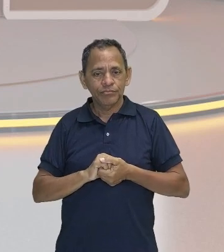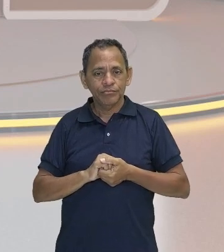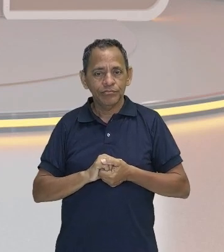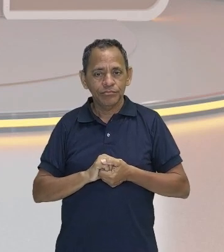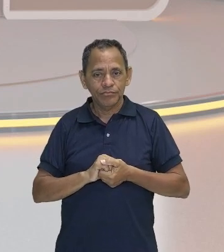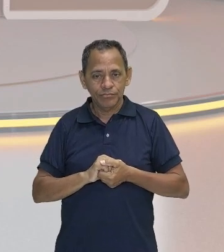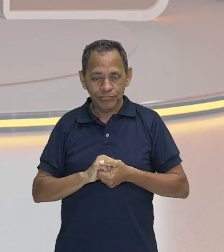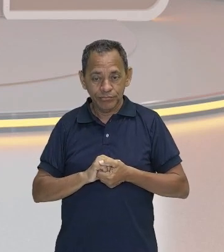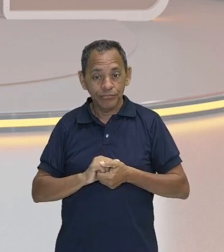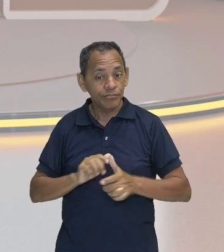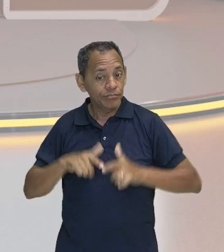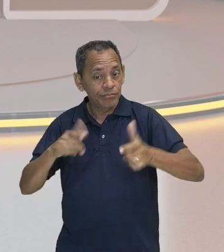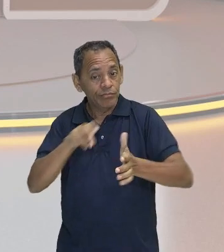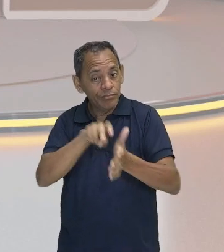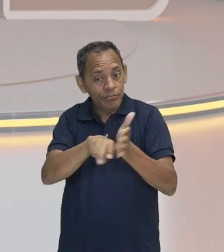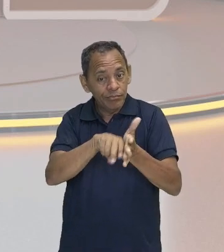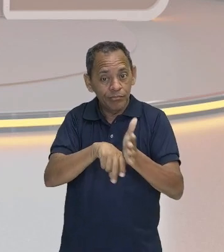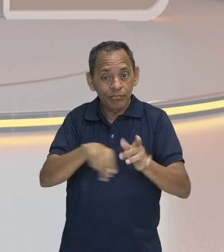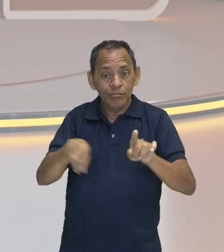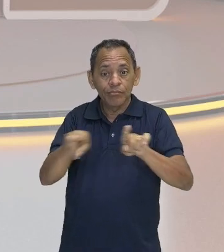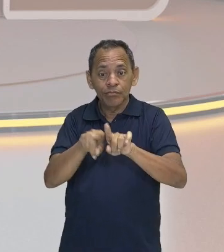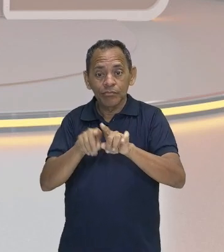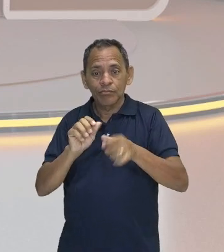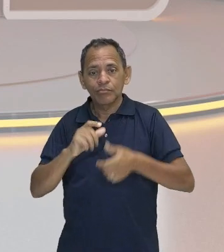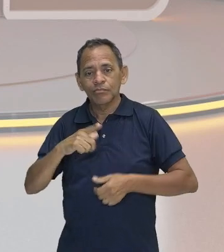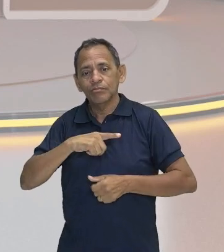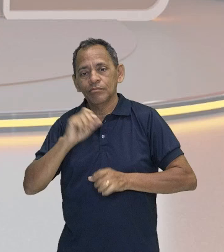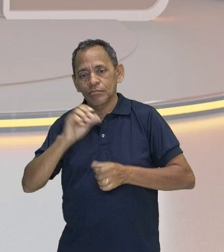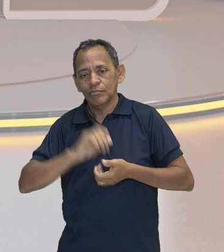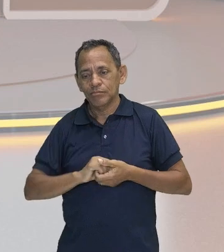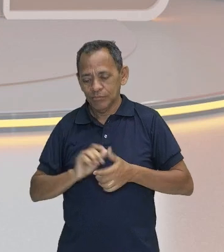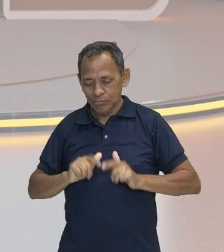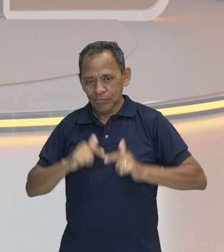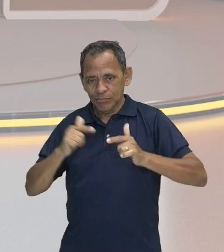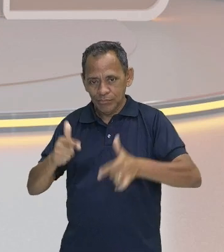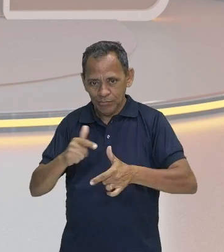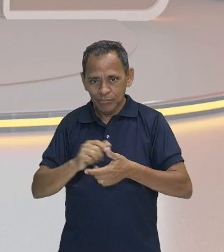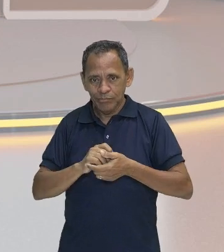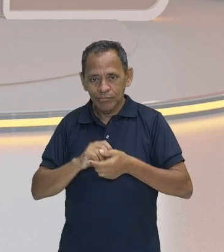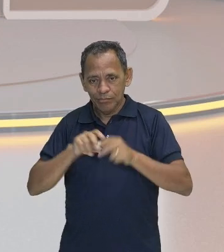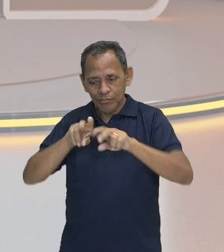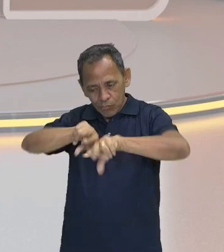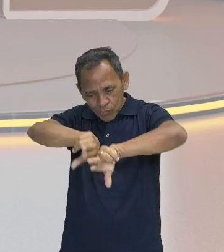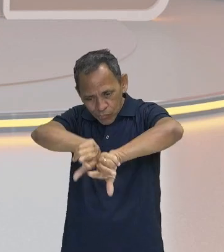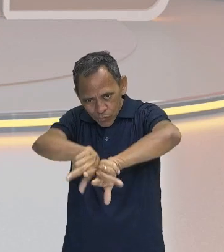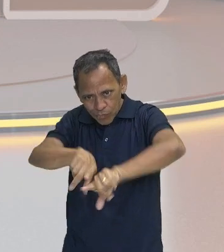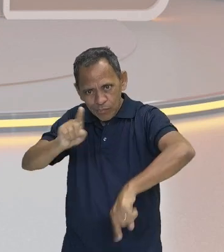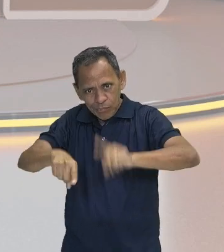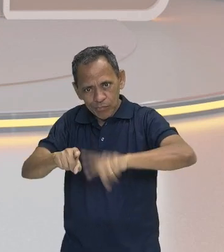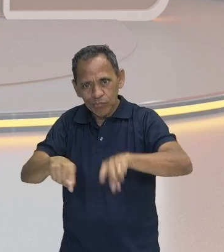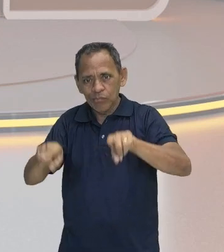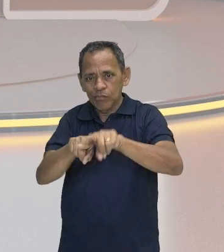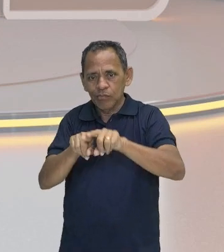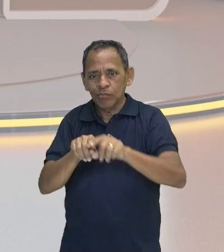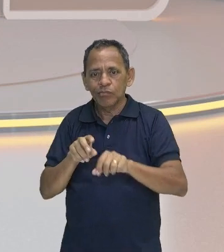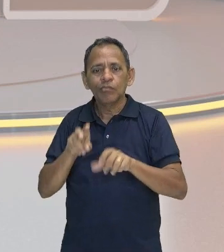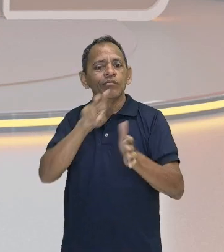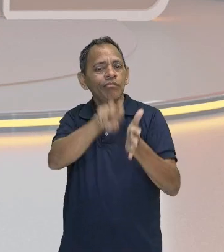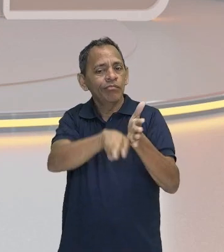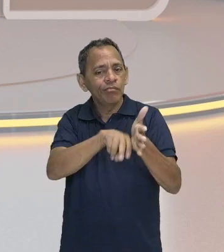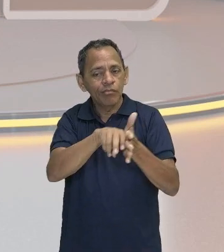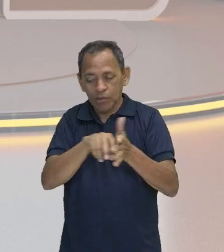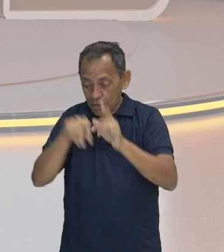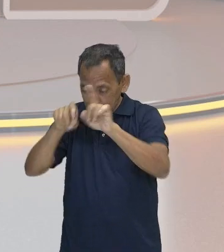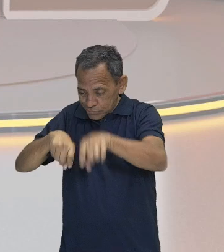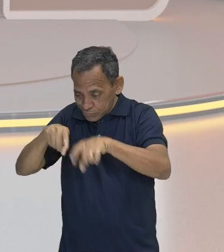da pecuária, E aí nós temos as atividades do extrativismo e também as atividades da agricultura.